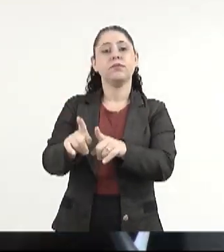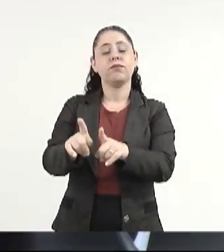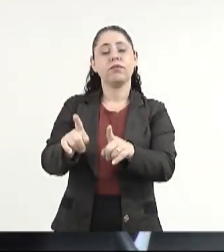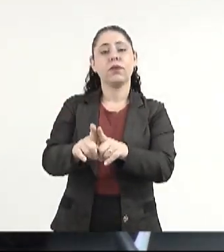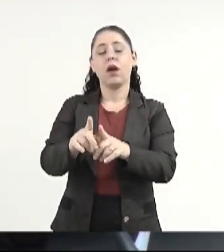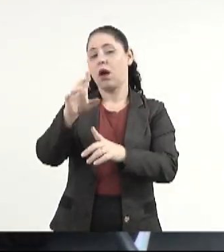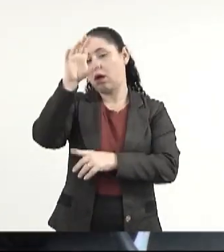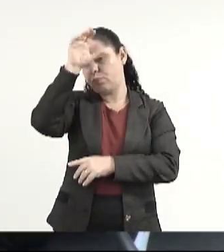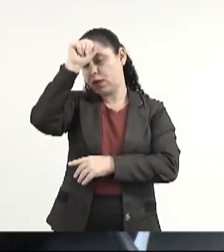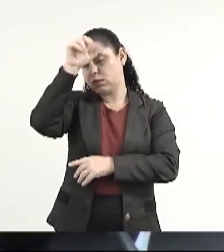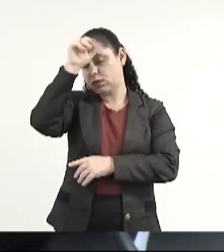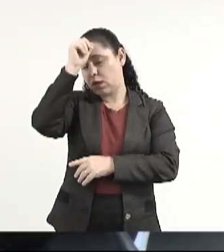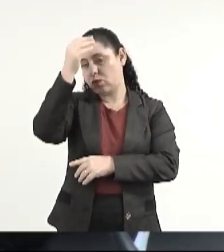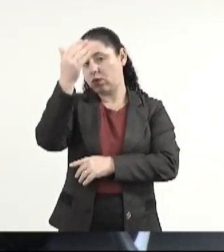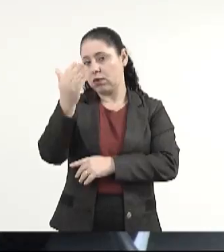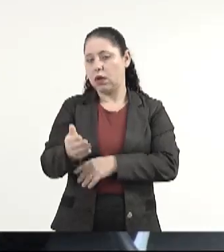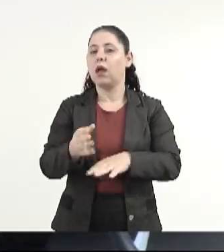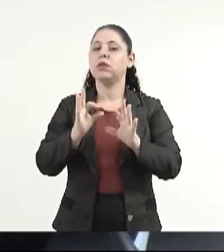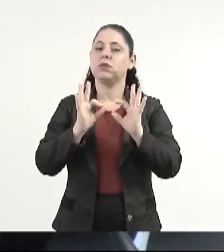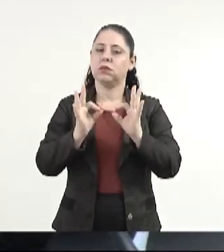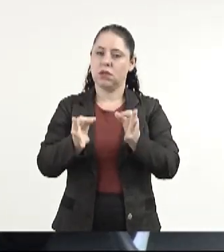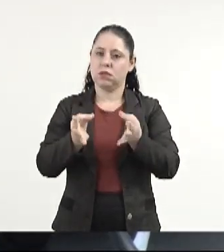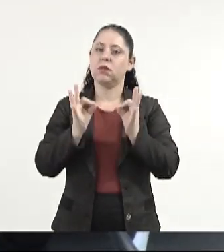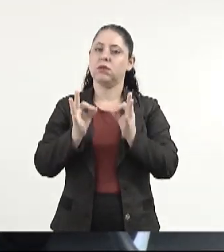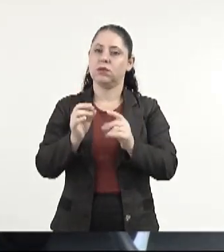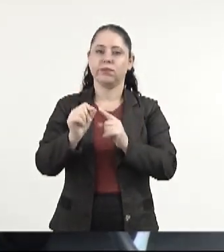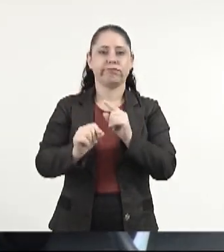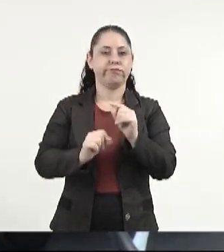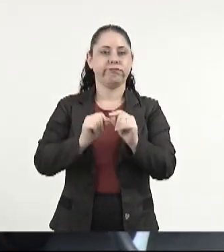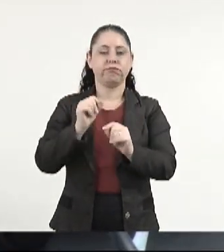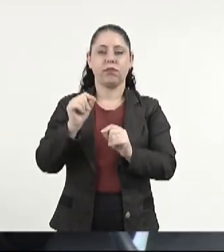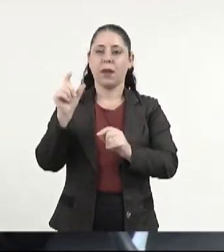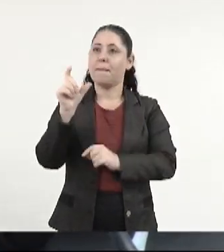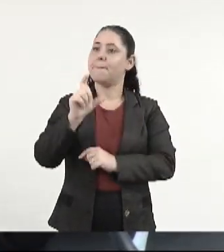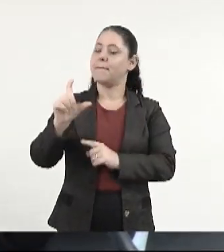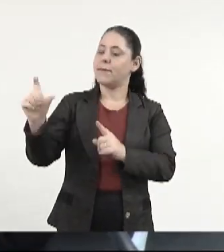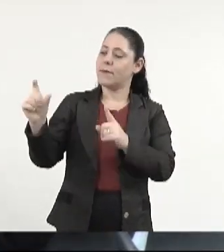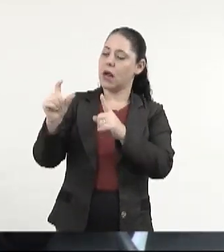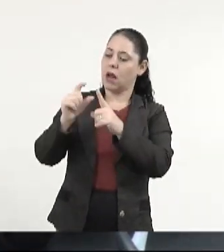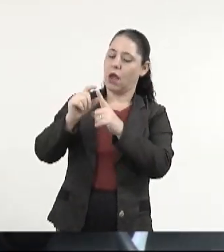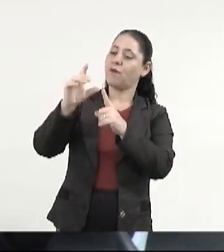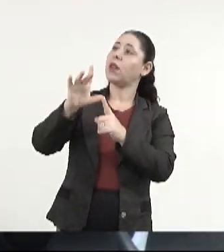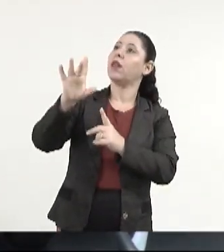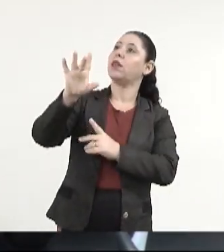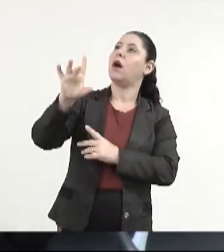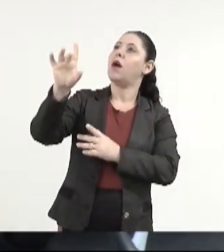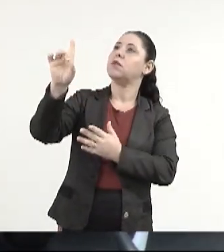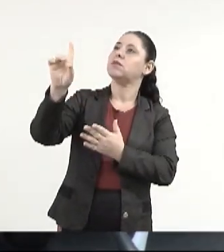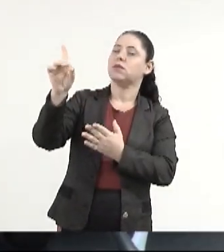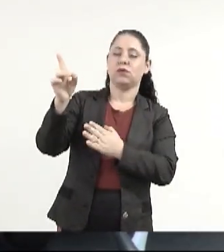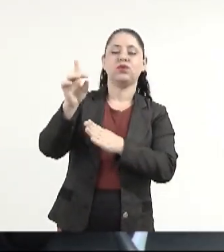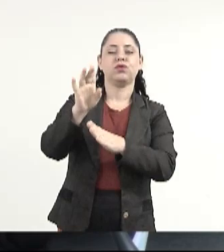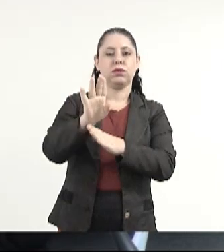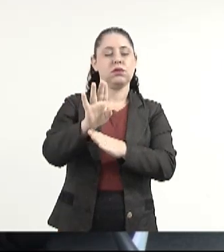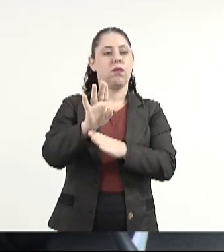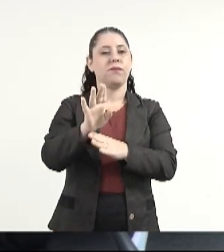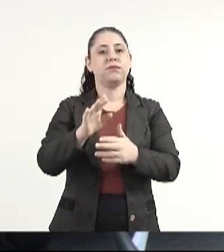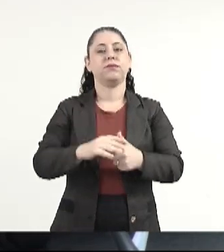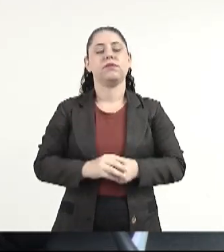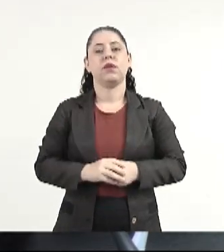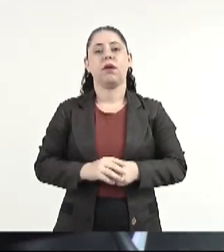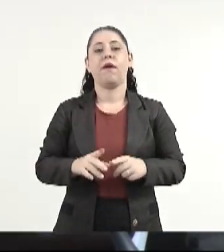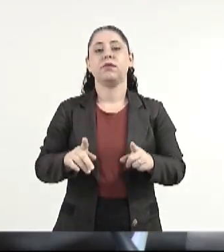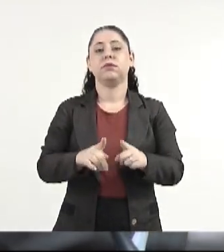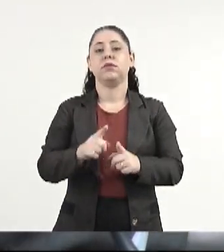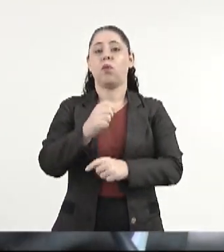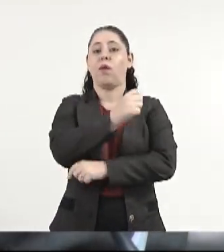mesmo no aprendizado dela. E eu tenho a certeza que a palavra de Deus vai ajudar